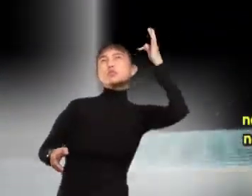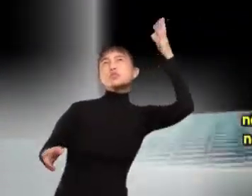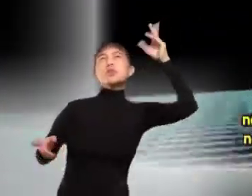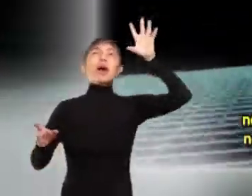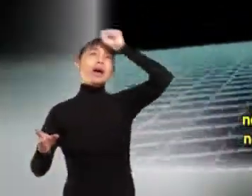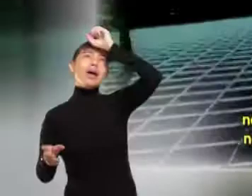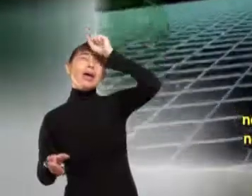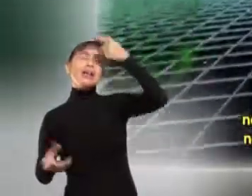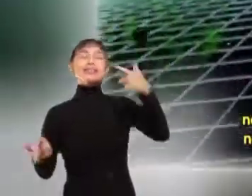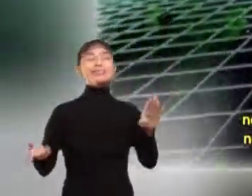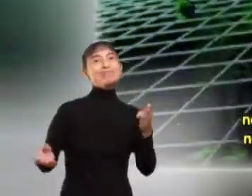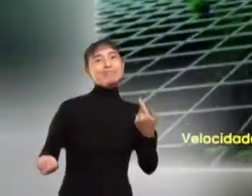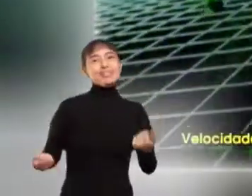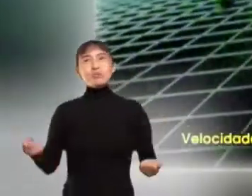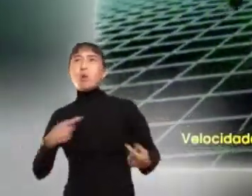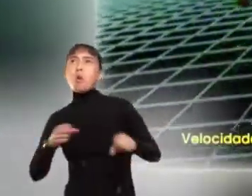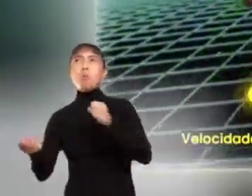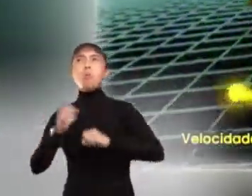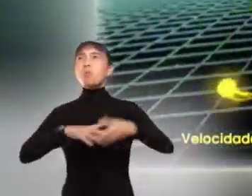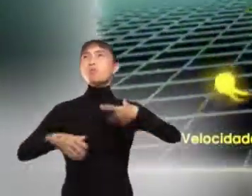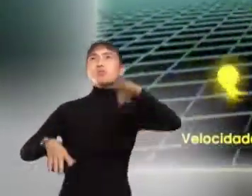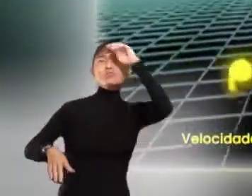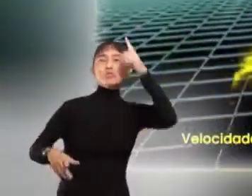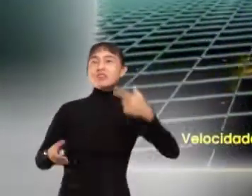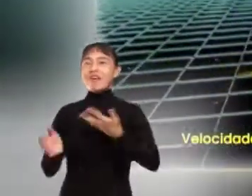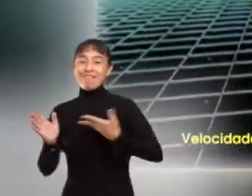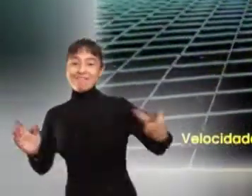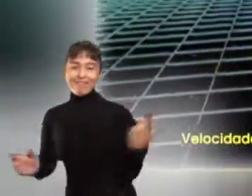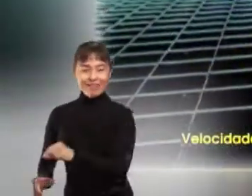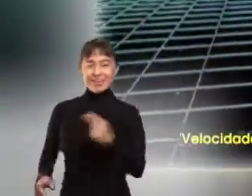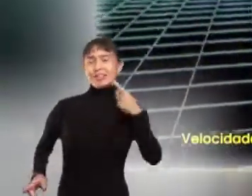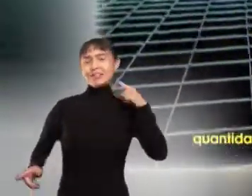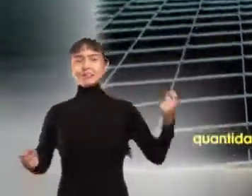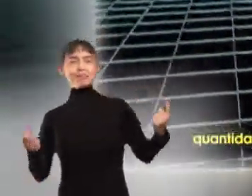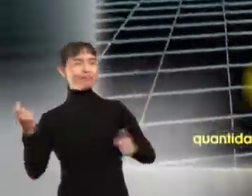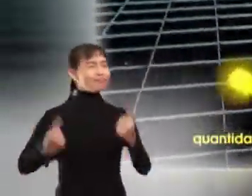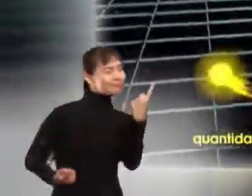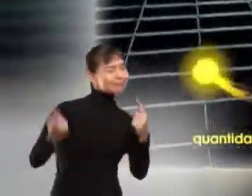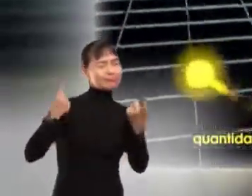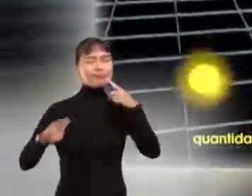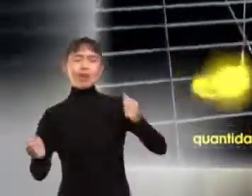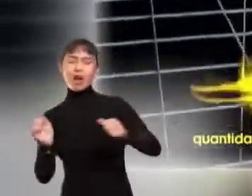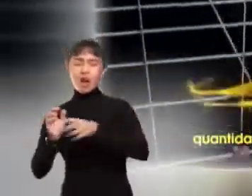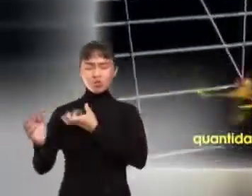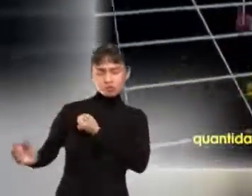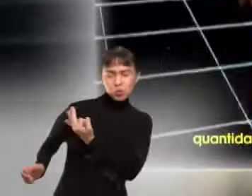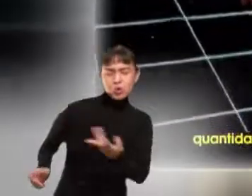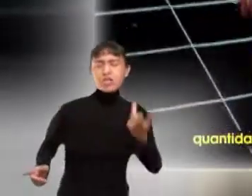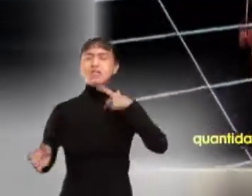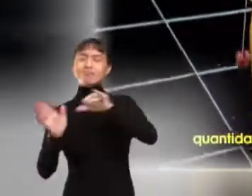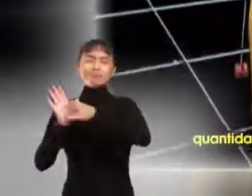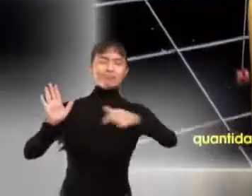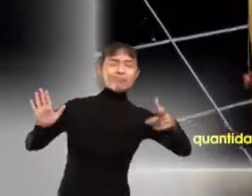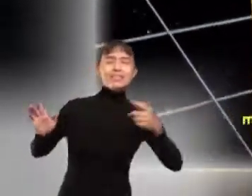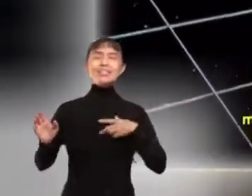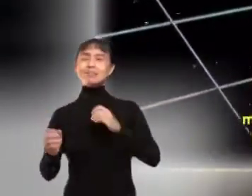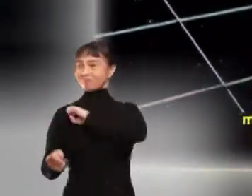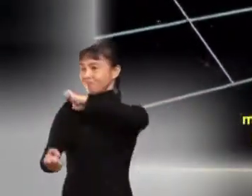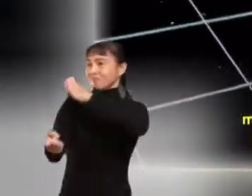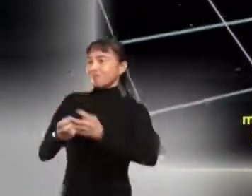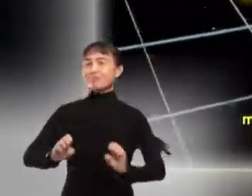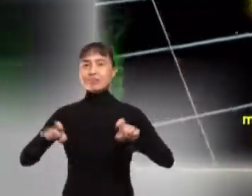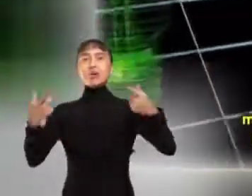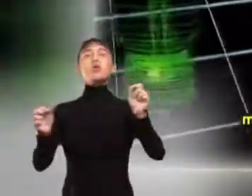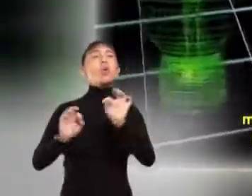Tem como você não compreender? Velocidade, astronomia, relatividade, quantidade, energia, eletricidade,